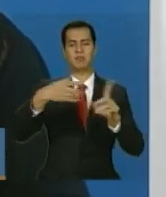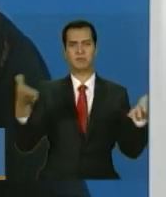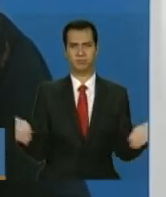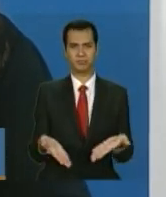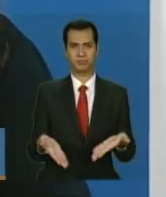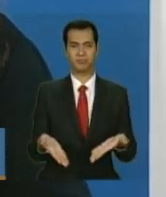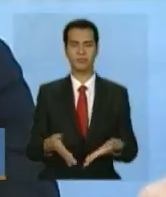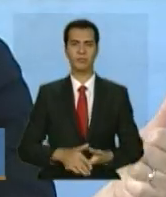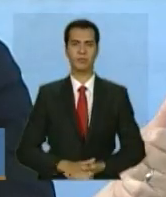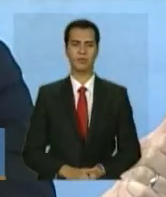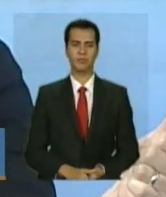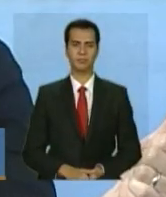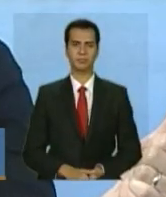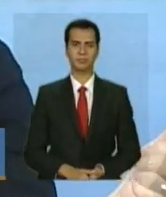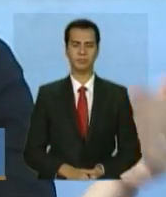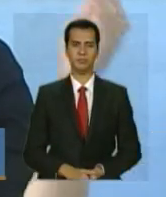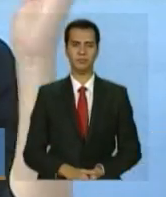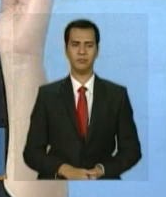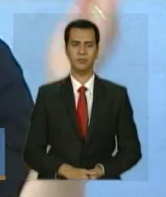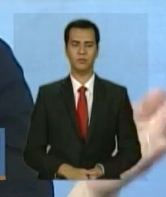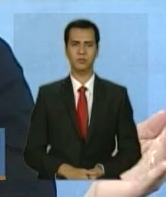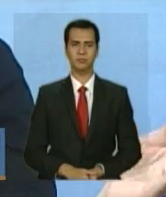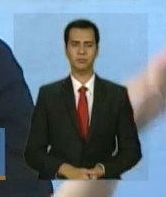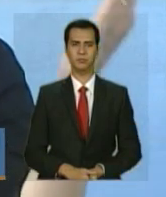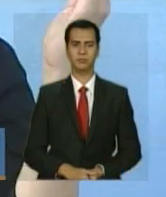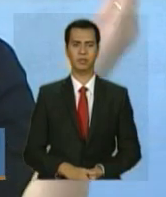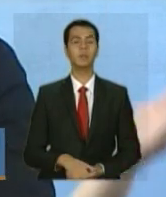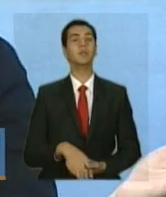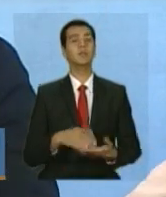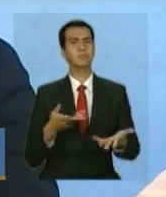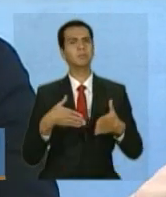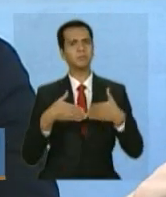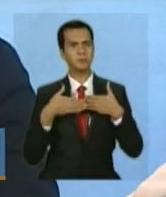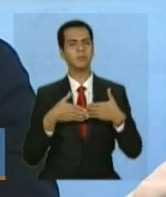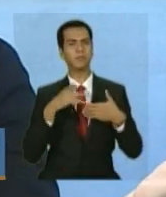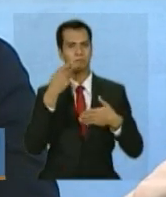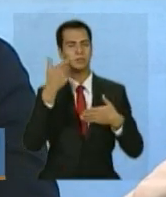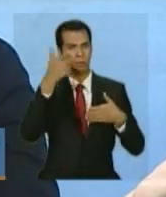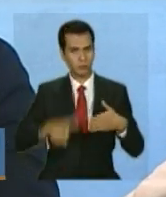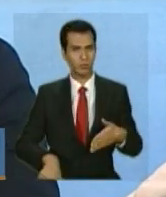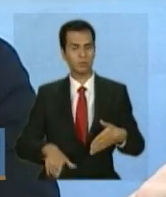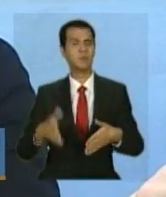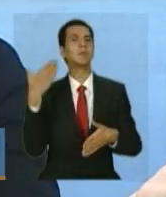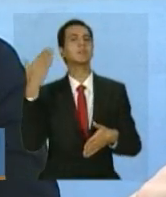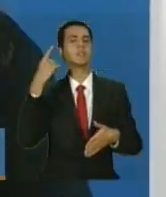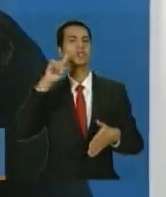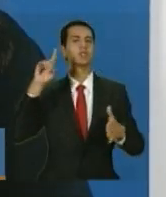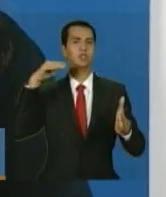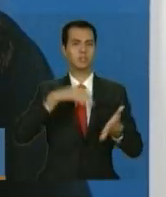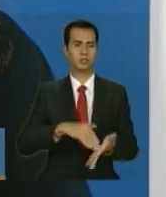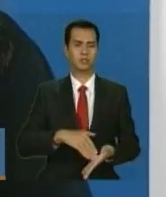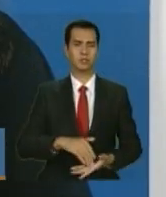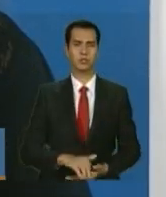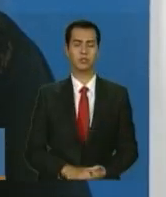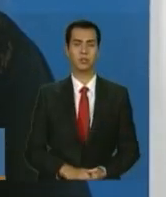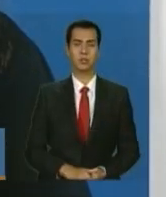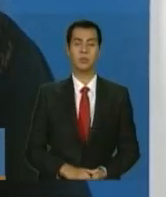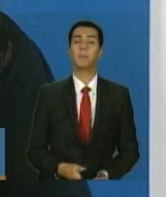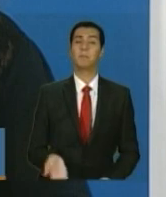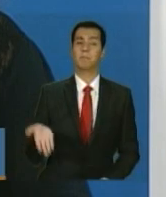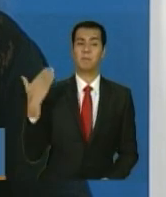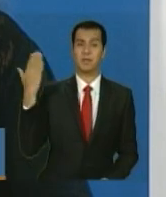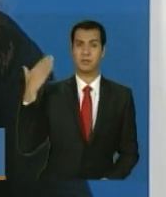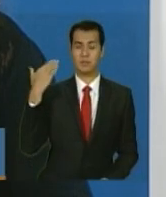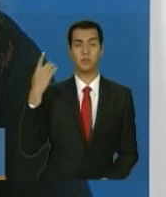Cadastro Único. Vamos reforçar isso, então? A data prevista anteriormente era? Era agora fim de outubro para